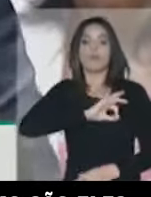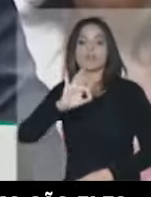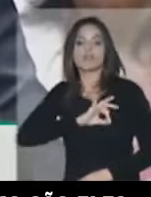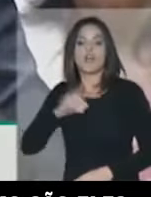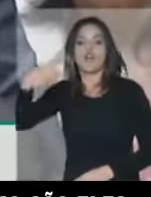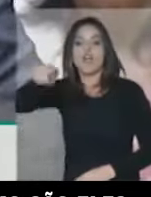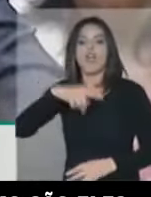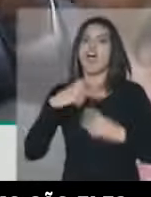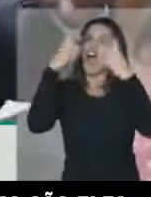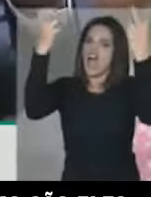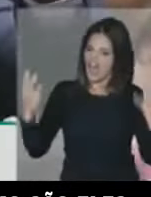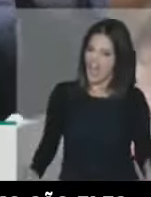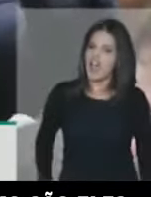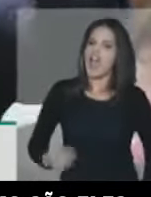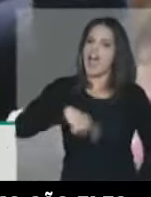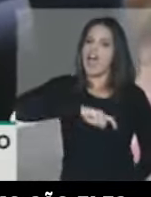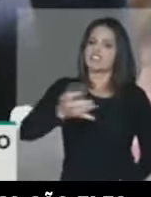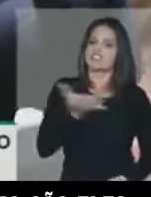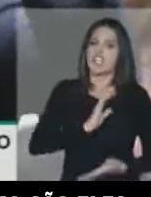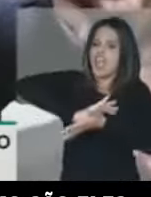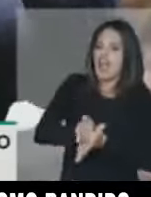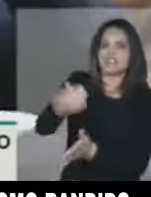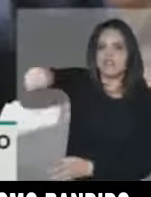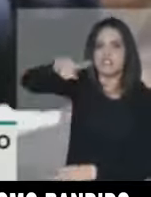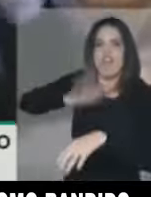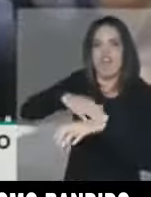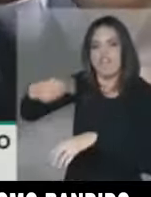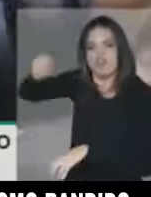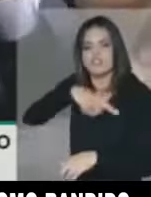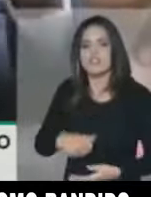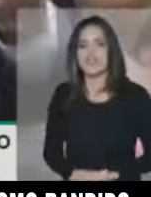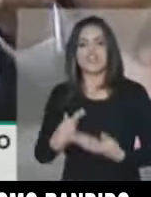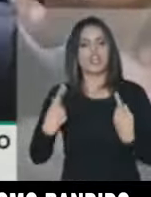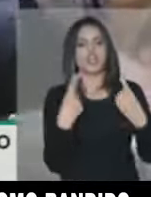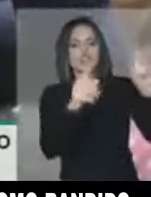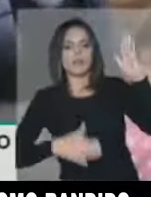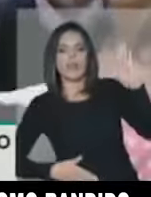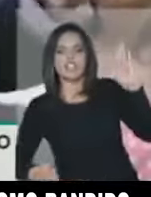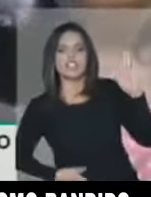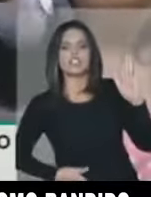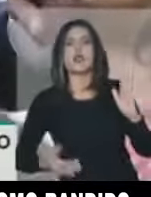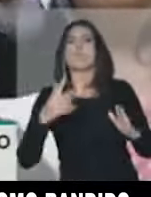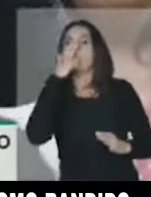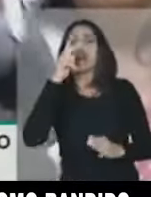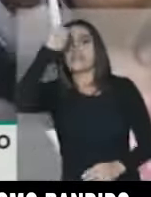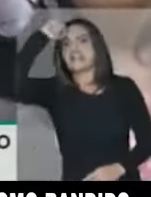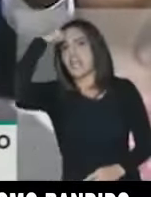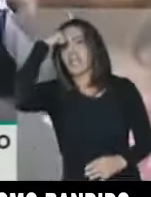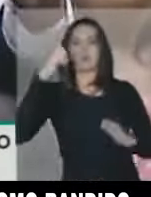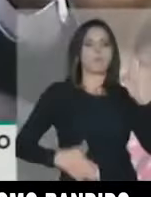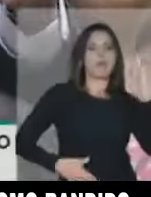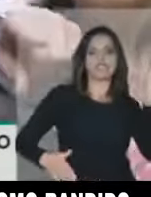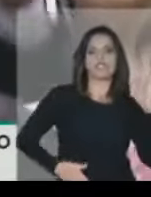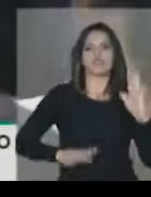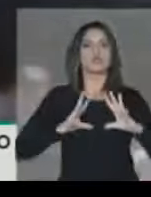falam de racismo, mas quem comete racismo são eles, colocando todo bandido como negro, todo negro